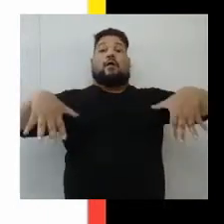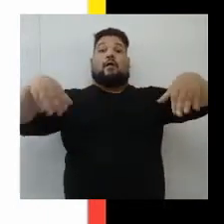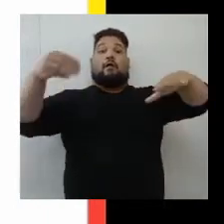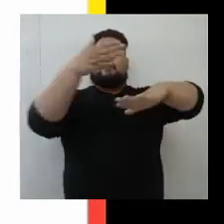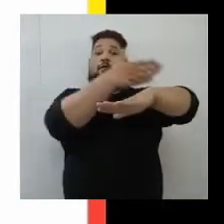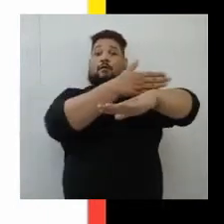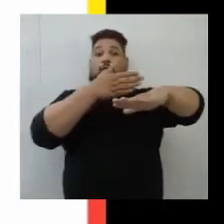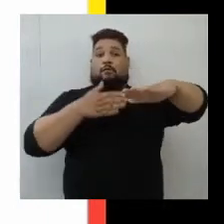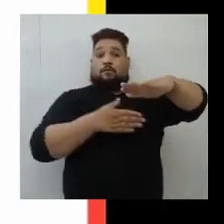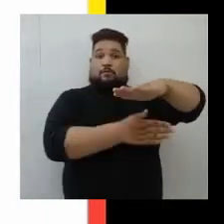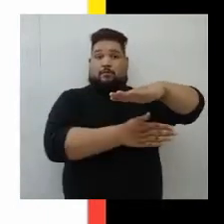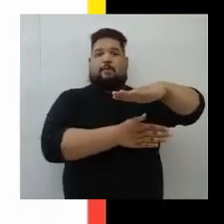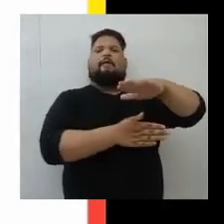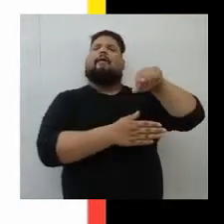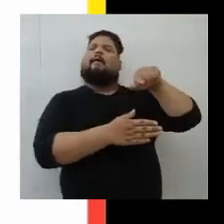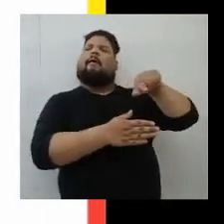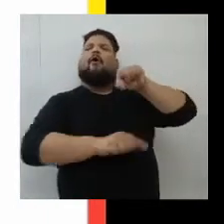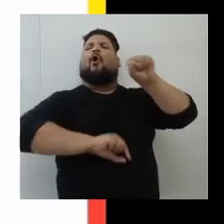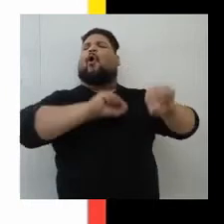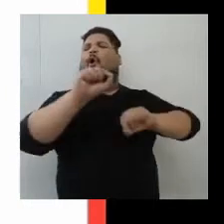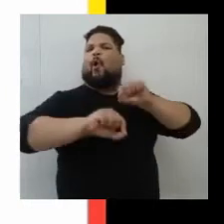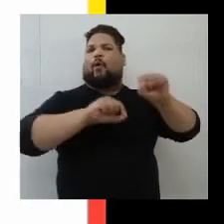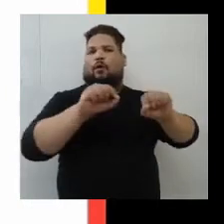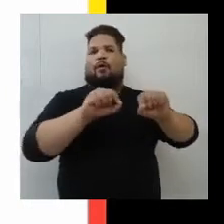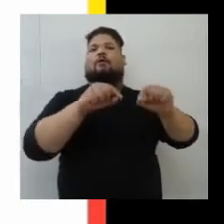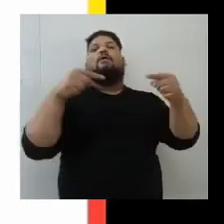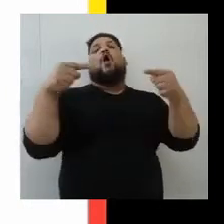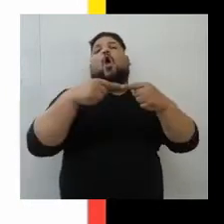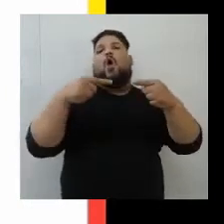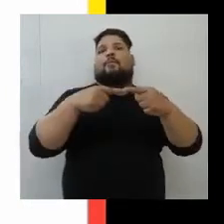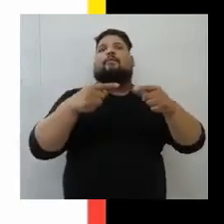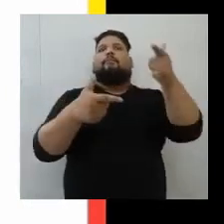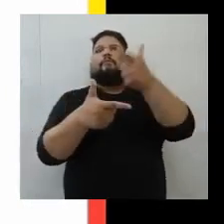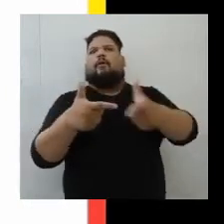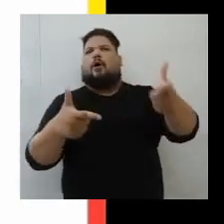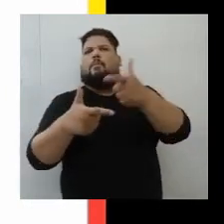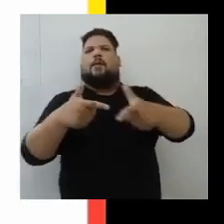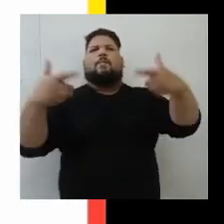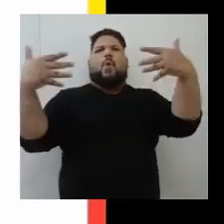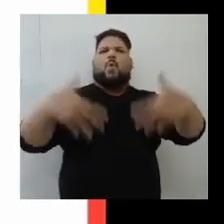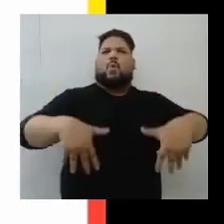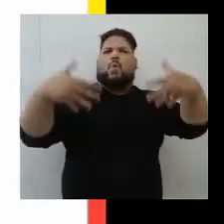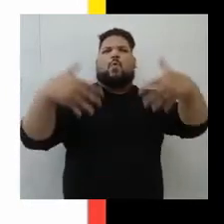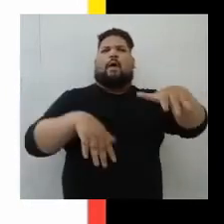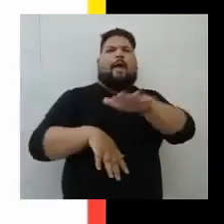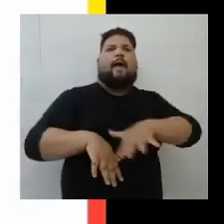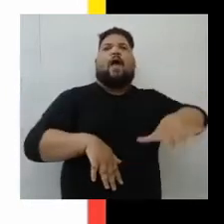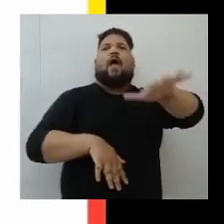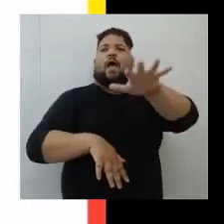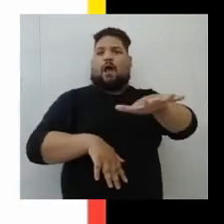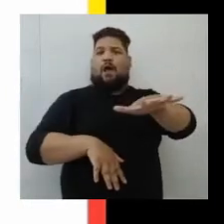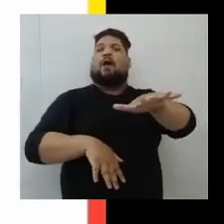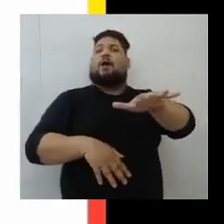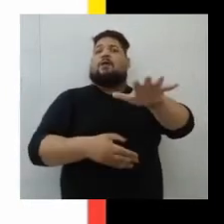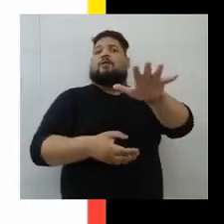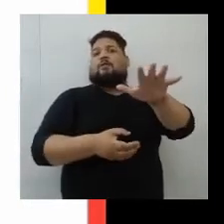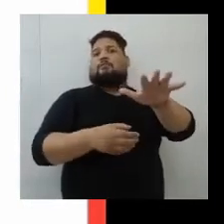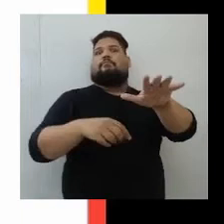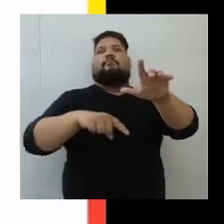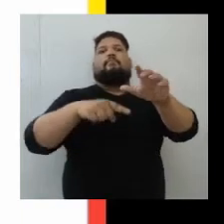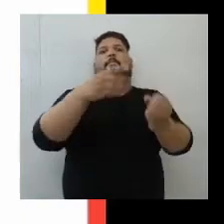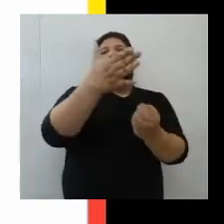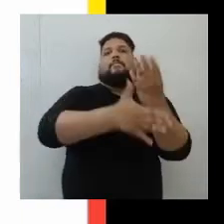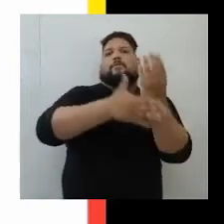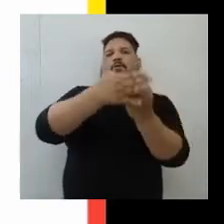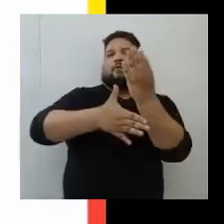Tá? Ele é caracterizado pela crise do sistema de produção feudal. Volto a repetir,